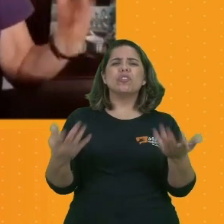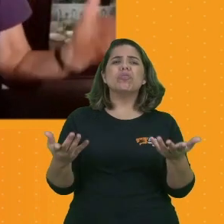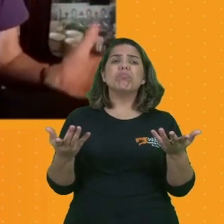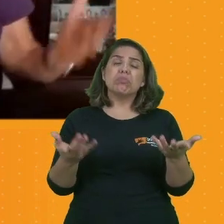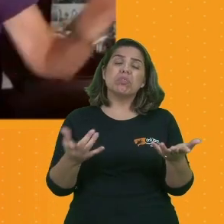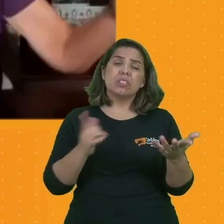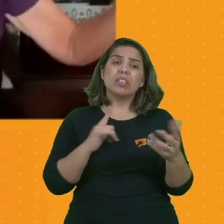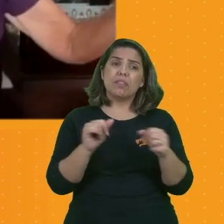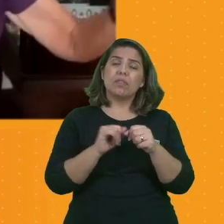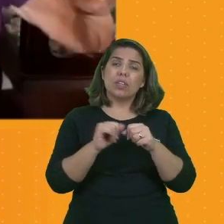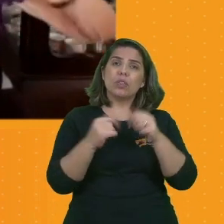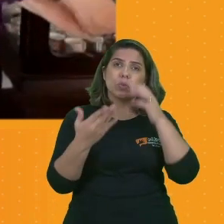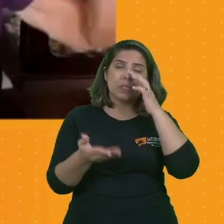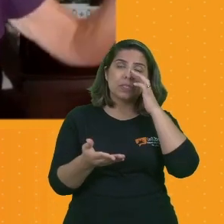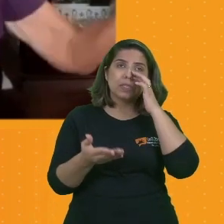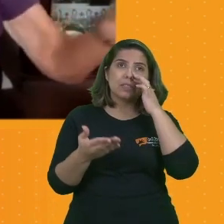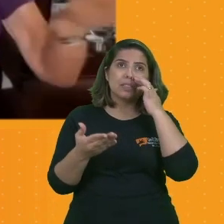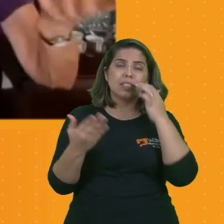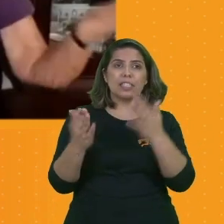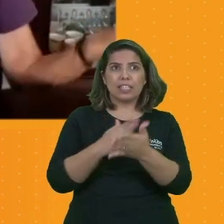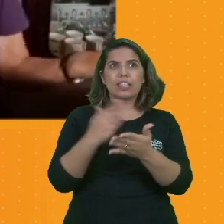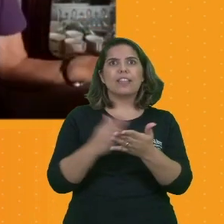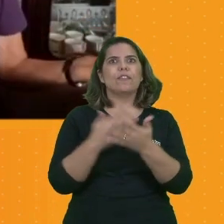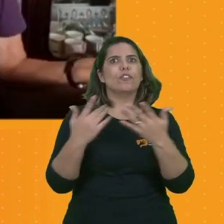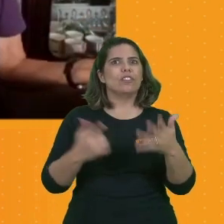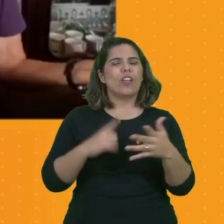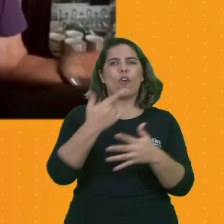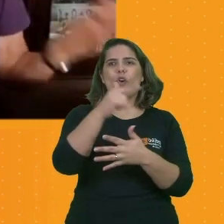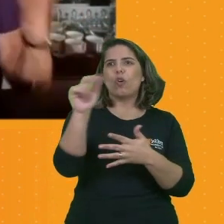mais e tem feito esse livro é